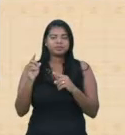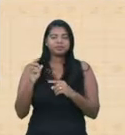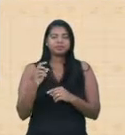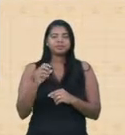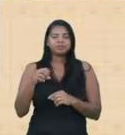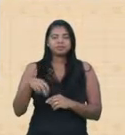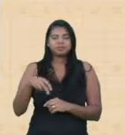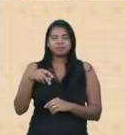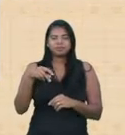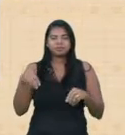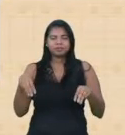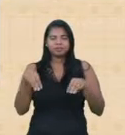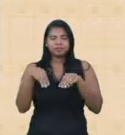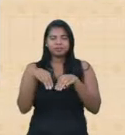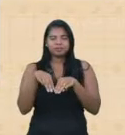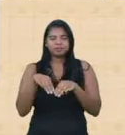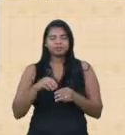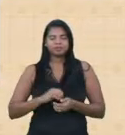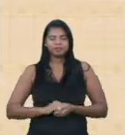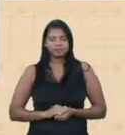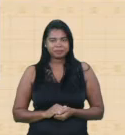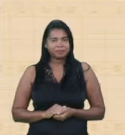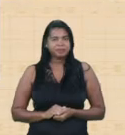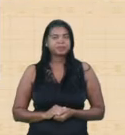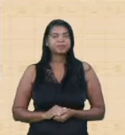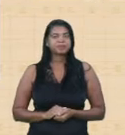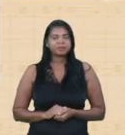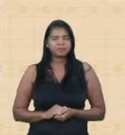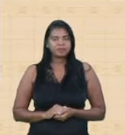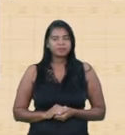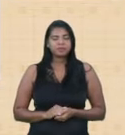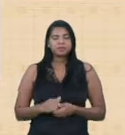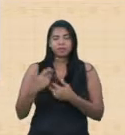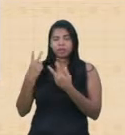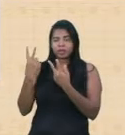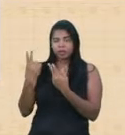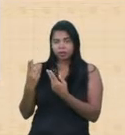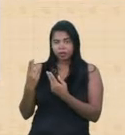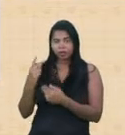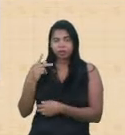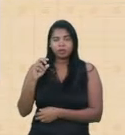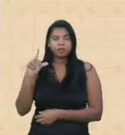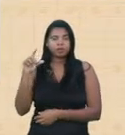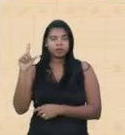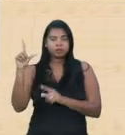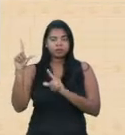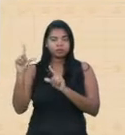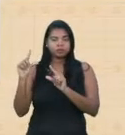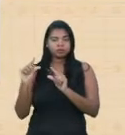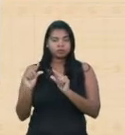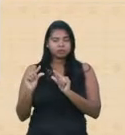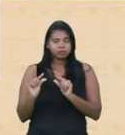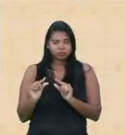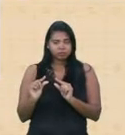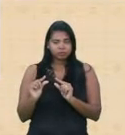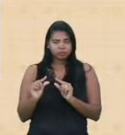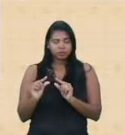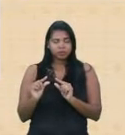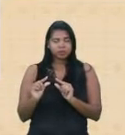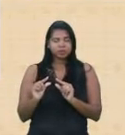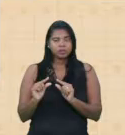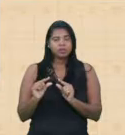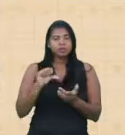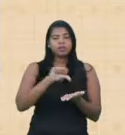magnéticos. Lembrando que polos iguais sofrem uma repulsão, enquanto que polos diferentes